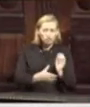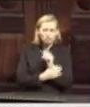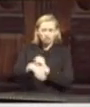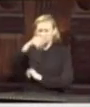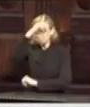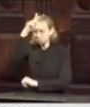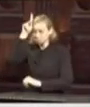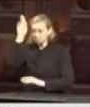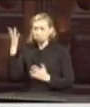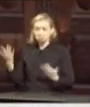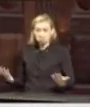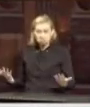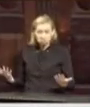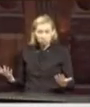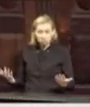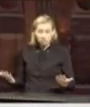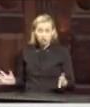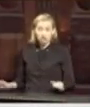pública,